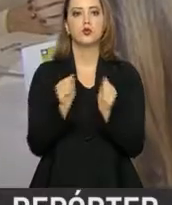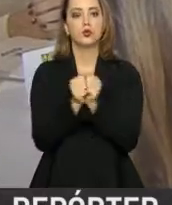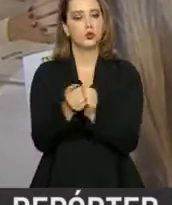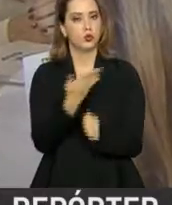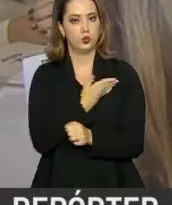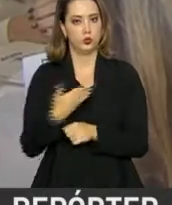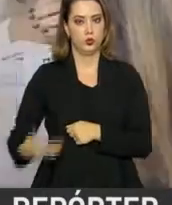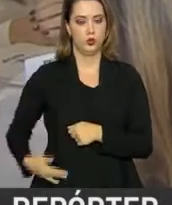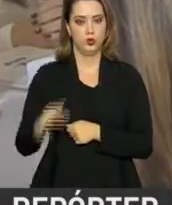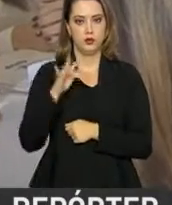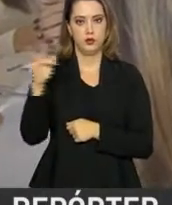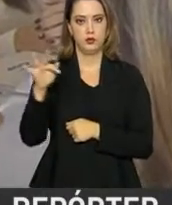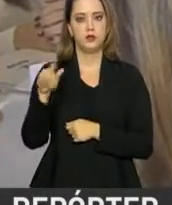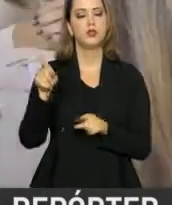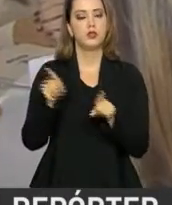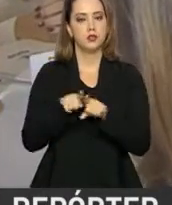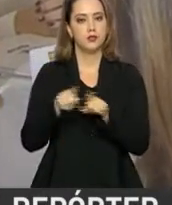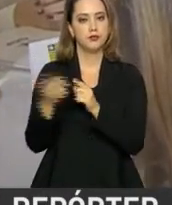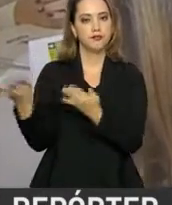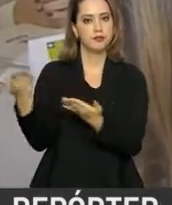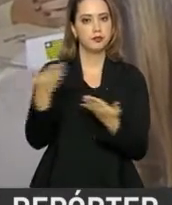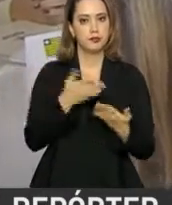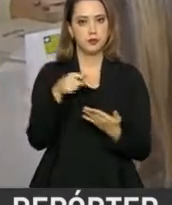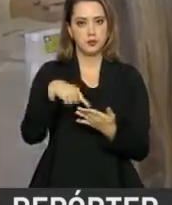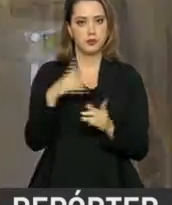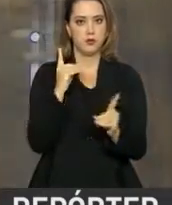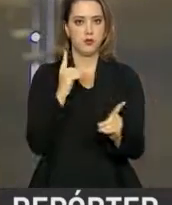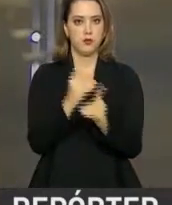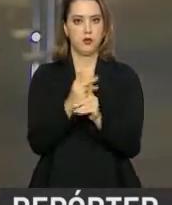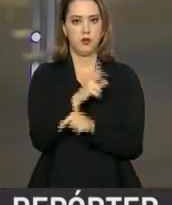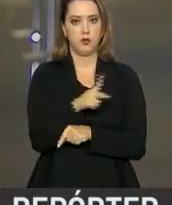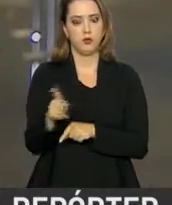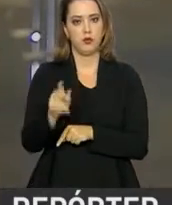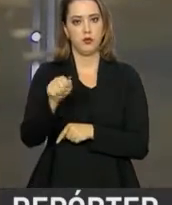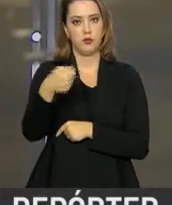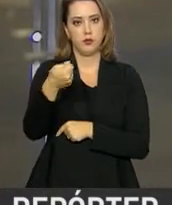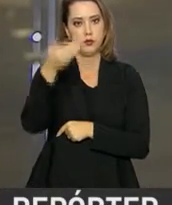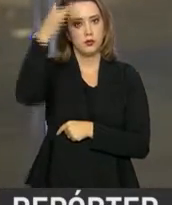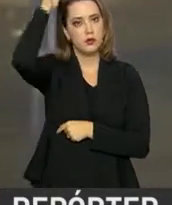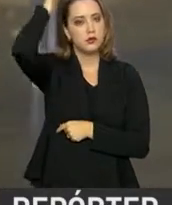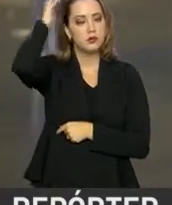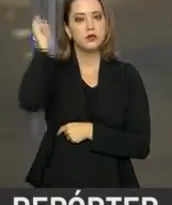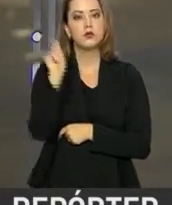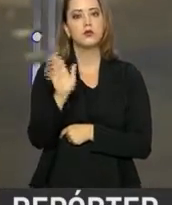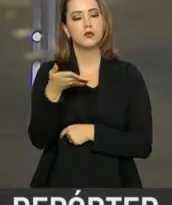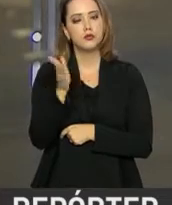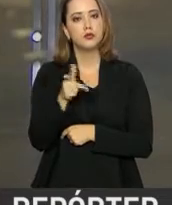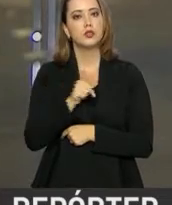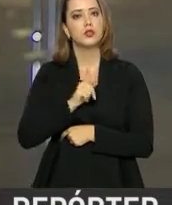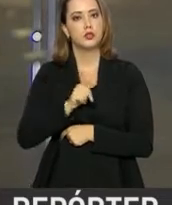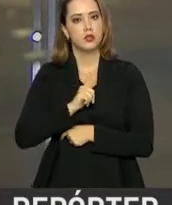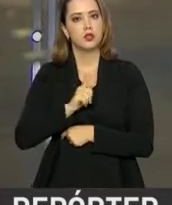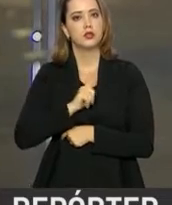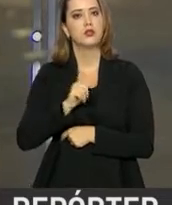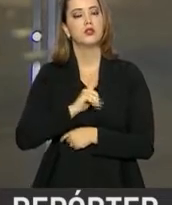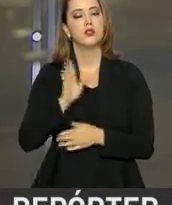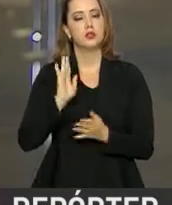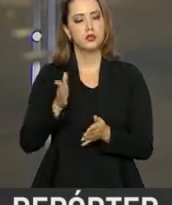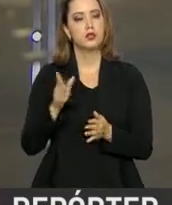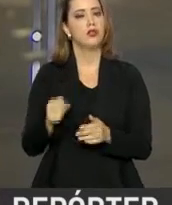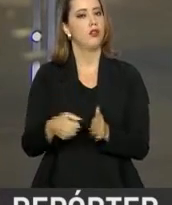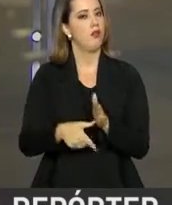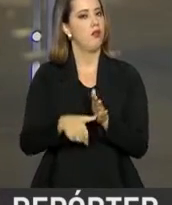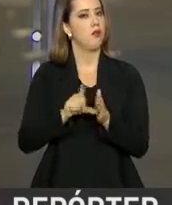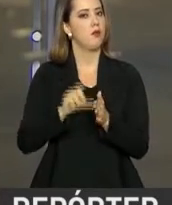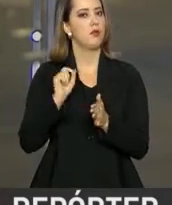seria trazida aqui para este encontro com o presidente em exercício michel temer e já existe mesmo sem ter terminado a